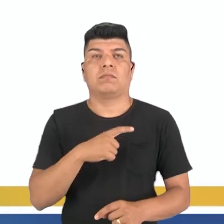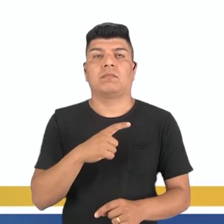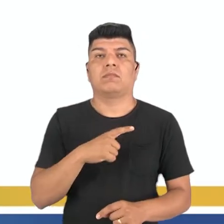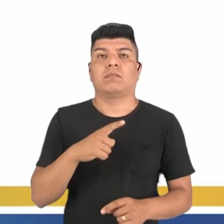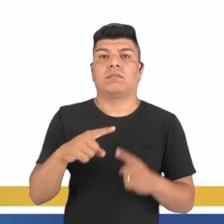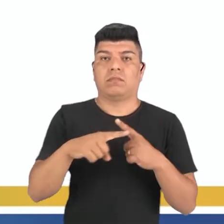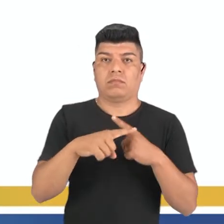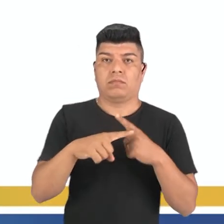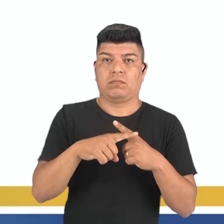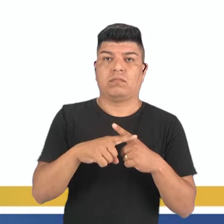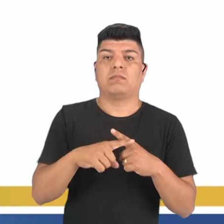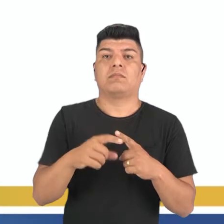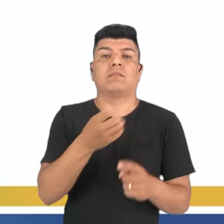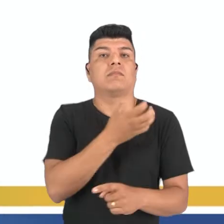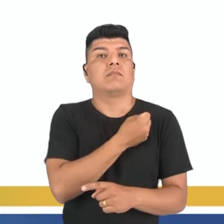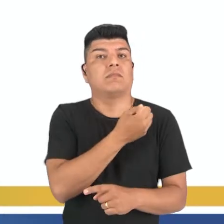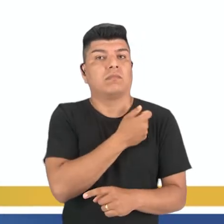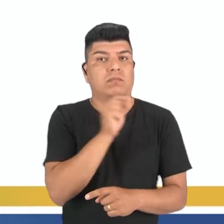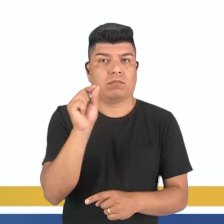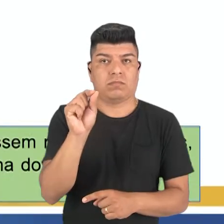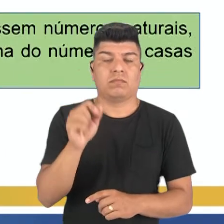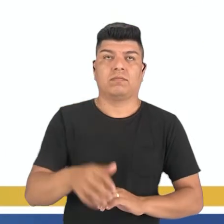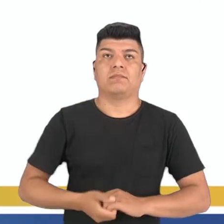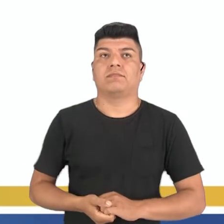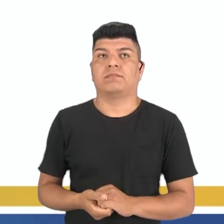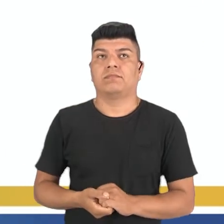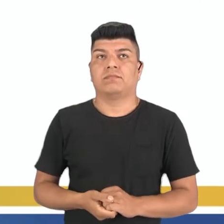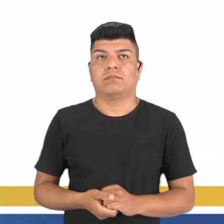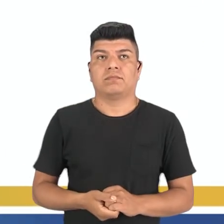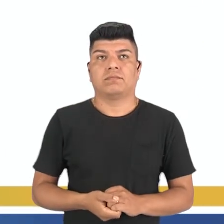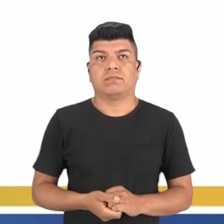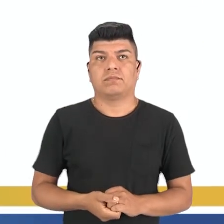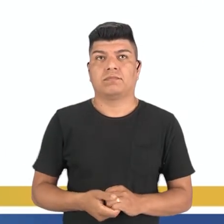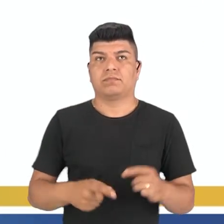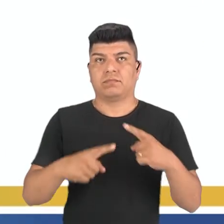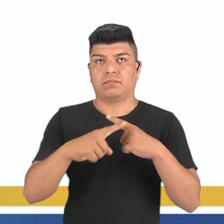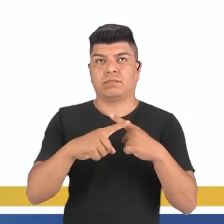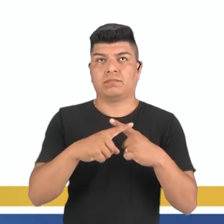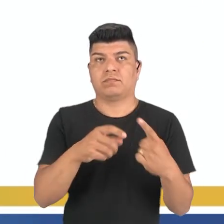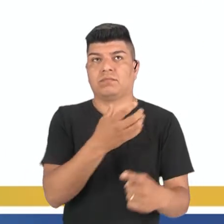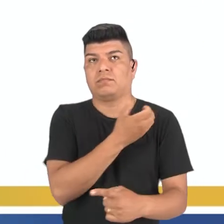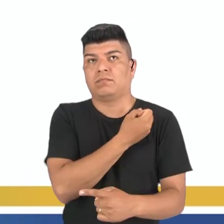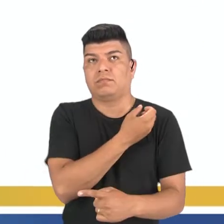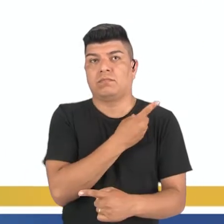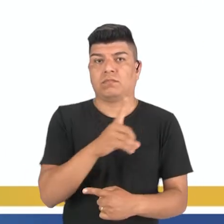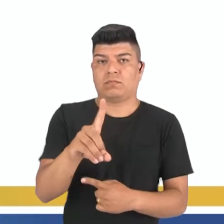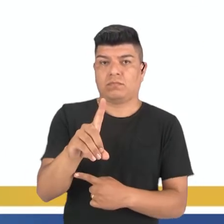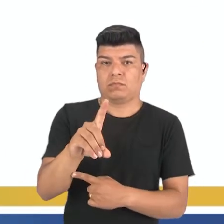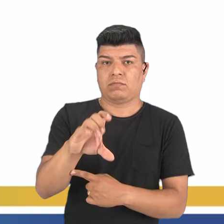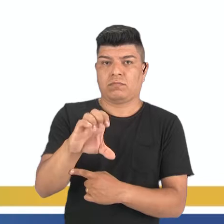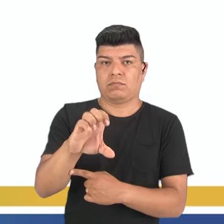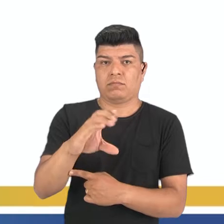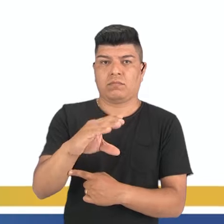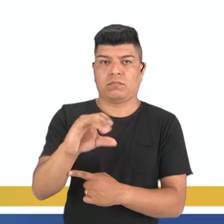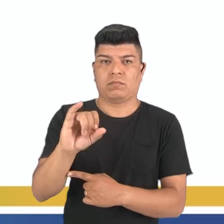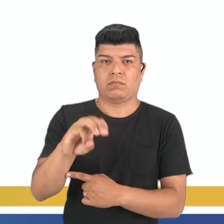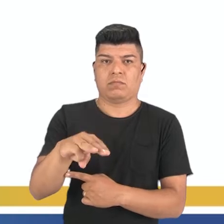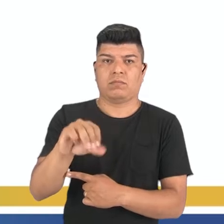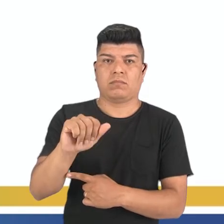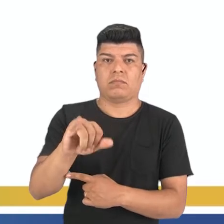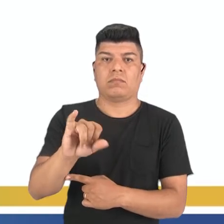e o que é um número decimal, certo? Então, para multiplicar os números decimais,